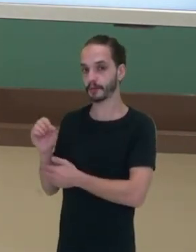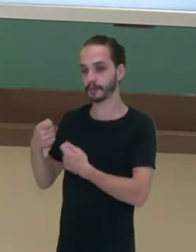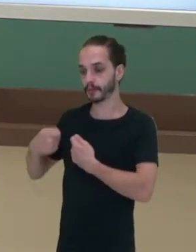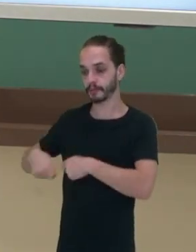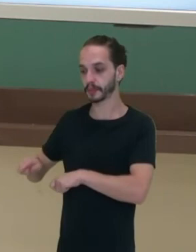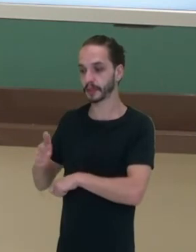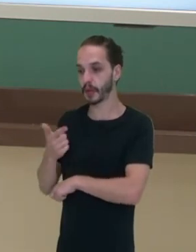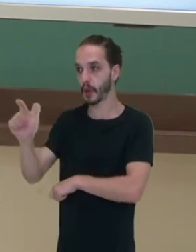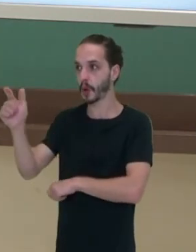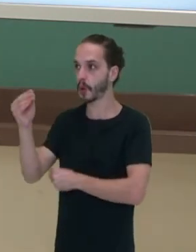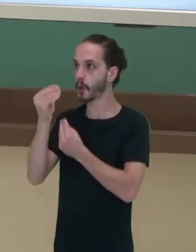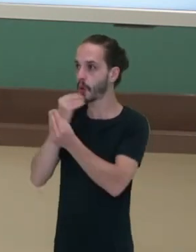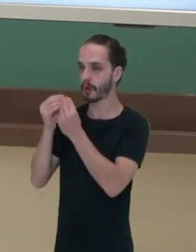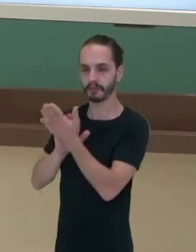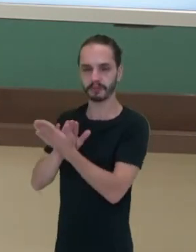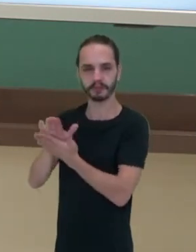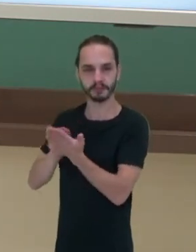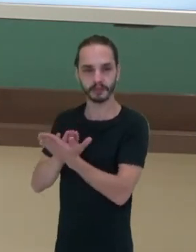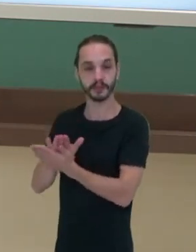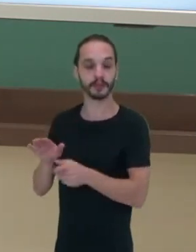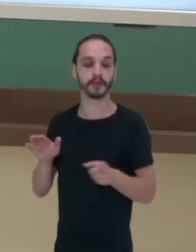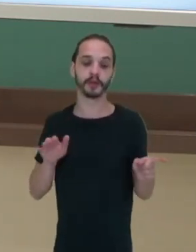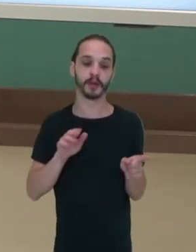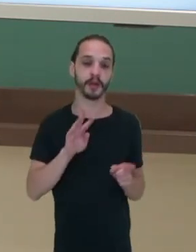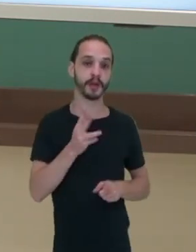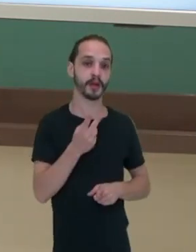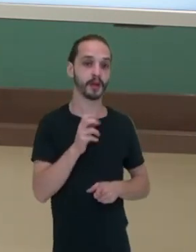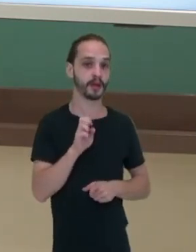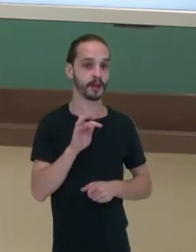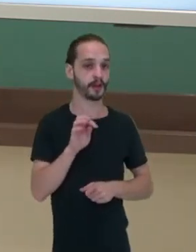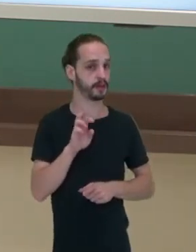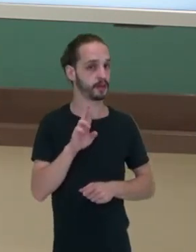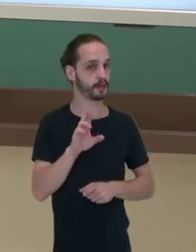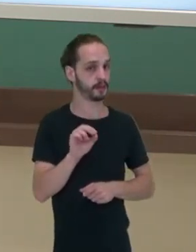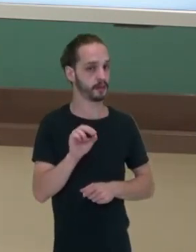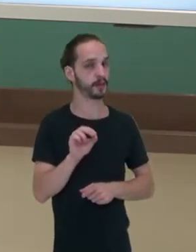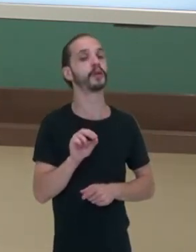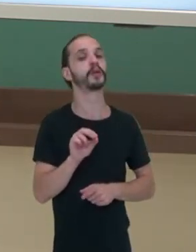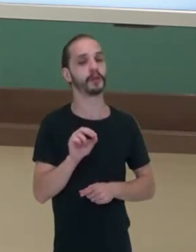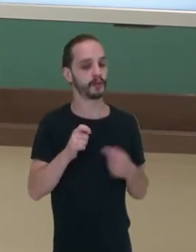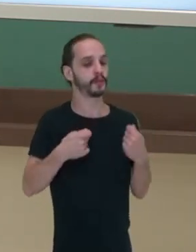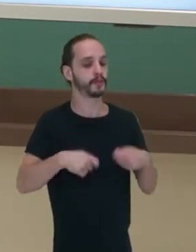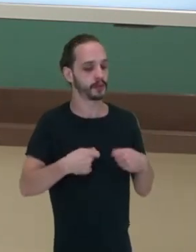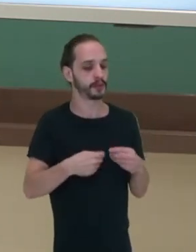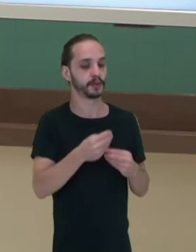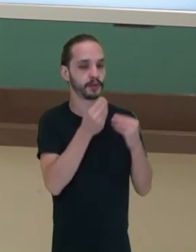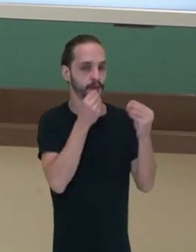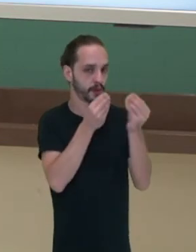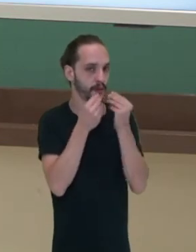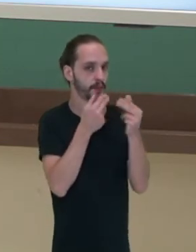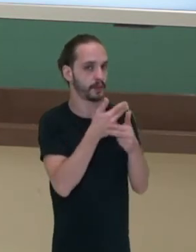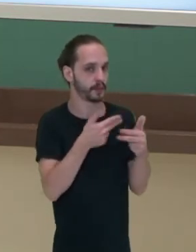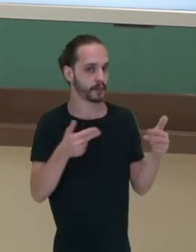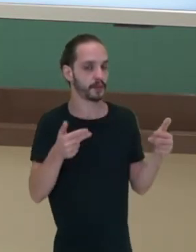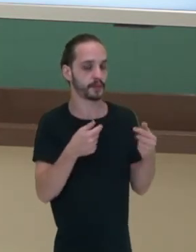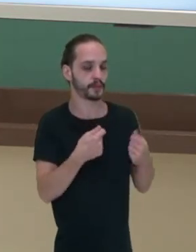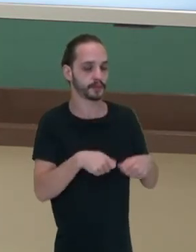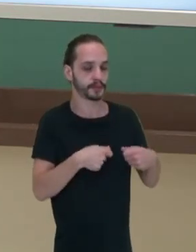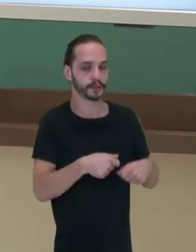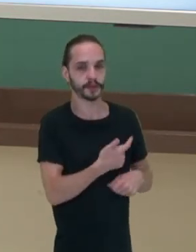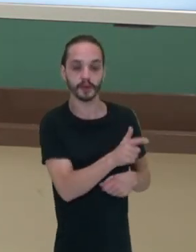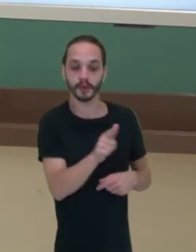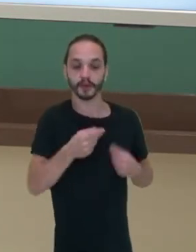para retirar a sua nutrição. Os organismos heterótrofos ou heterotróficos, eles dependem de outros